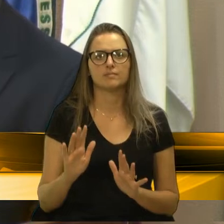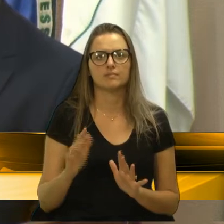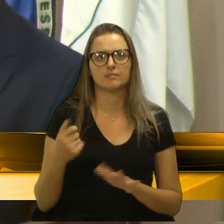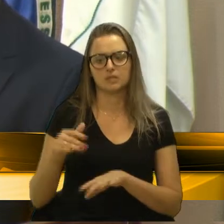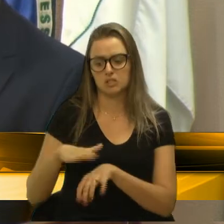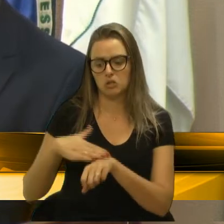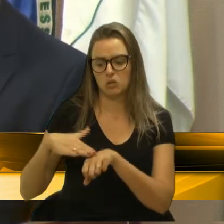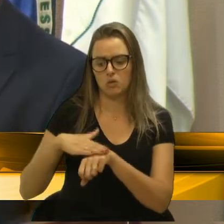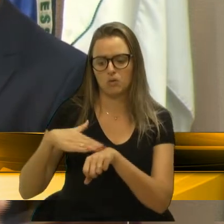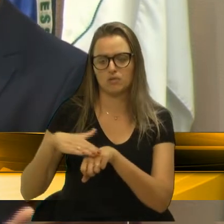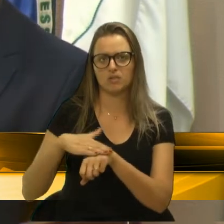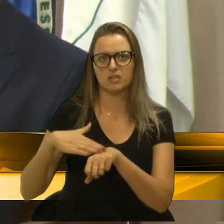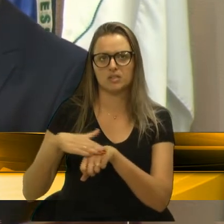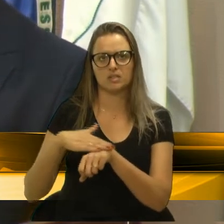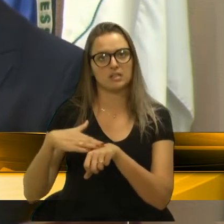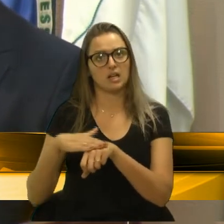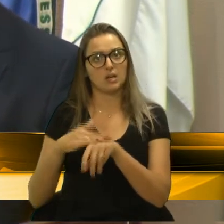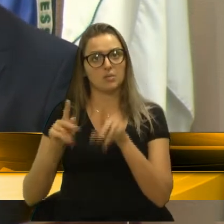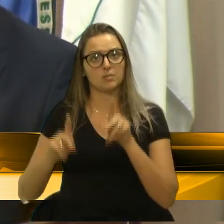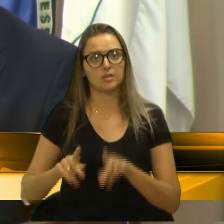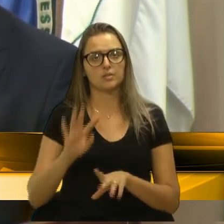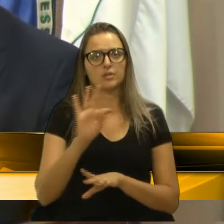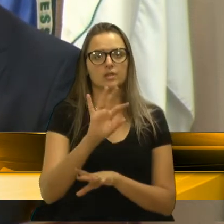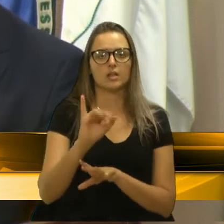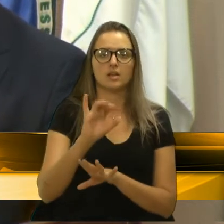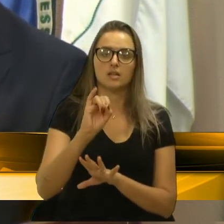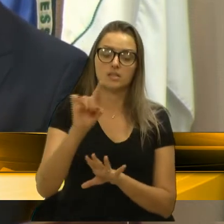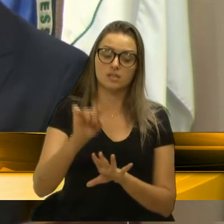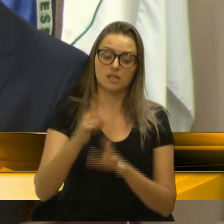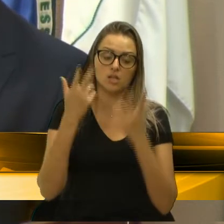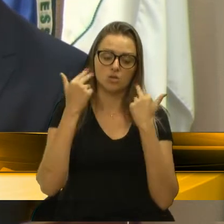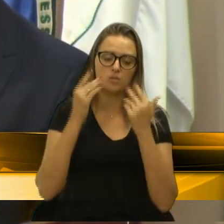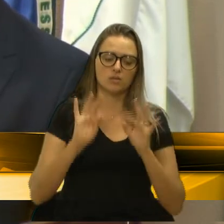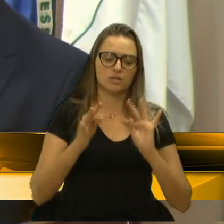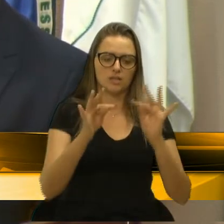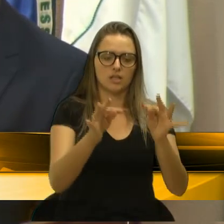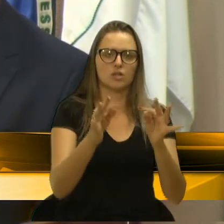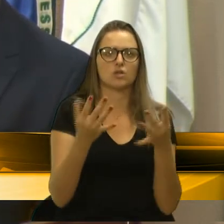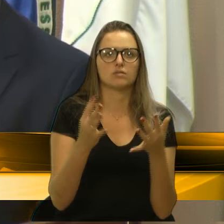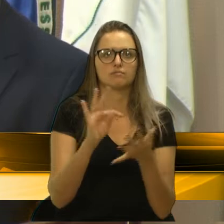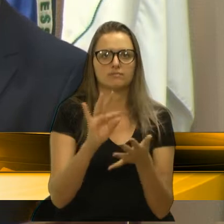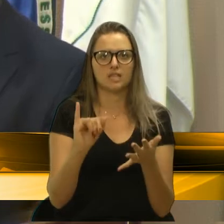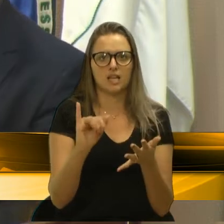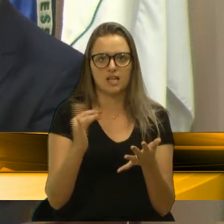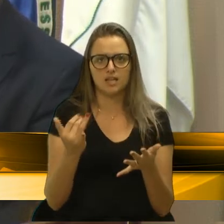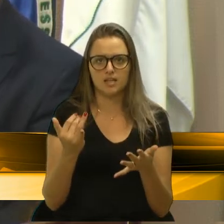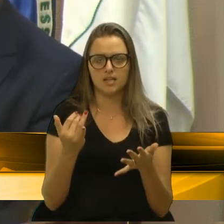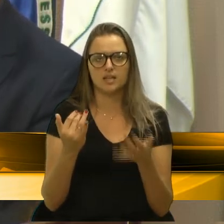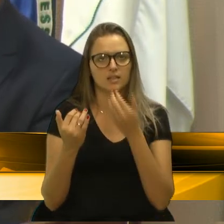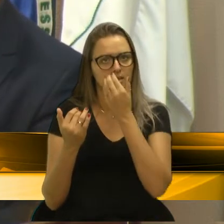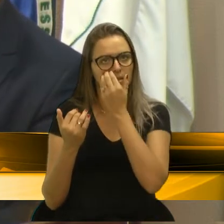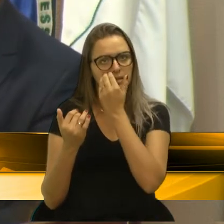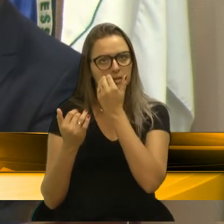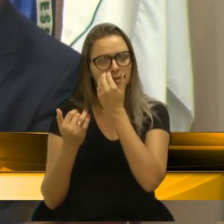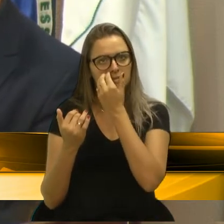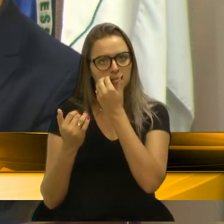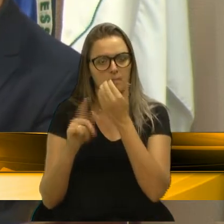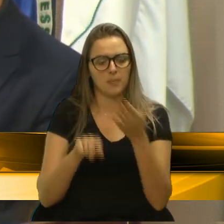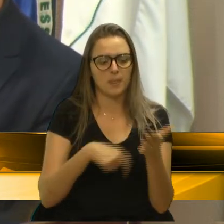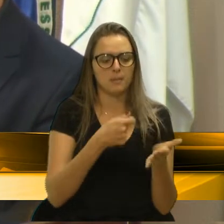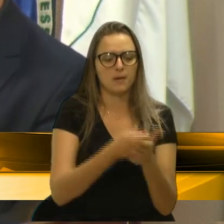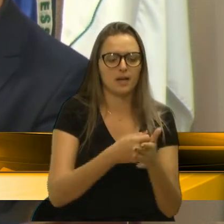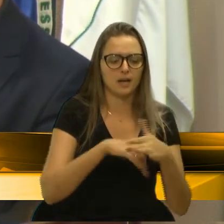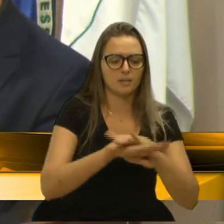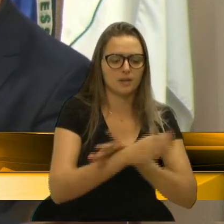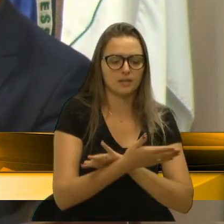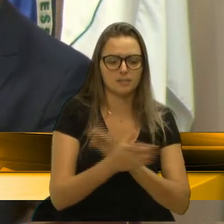com o pessoal, se isso é comum dentro da tecnologia da informação, TI, software perpétuo, e mesmo assim, tu pagar pela implantação,